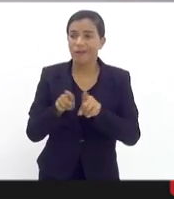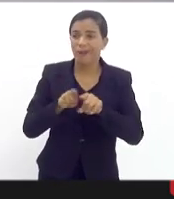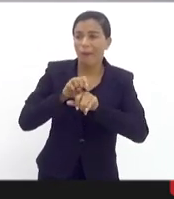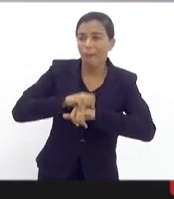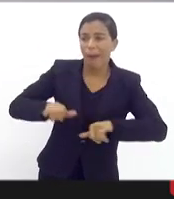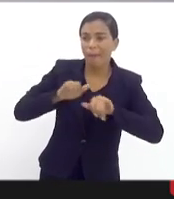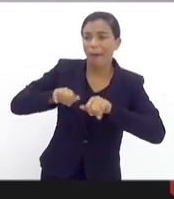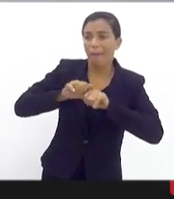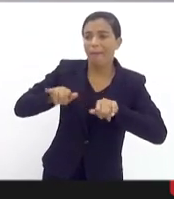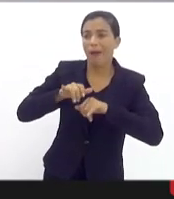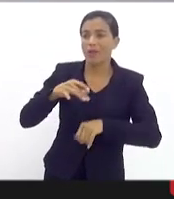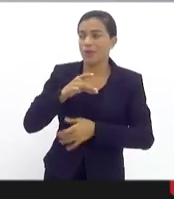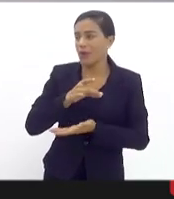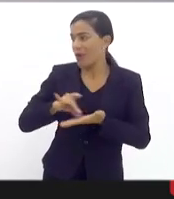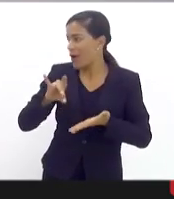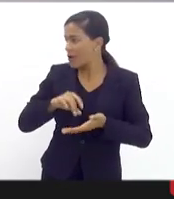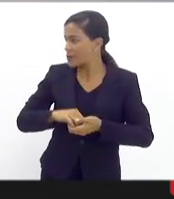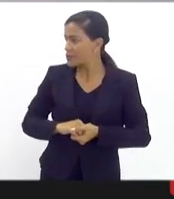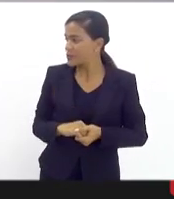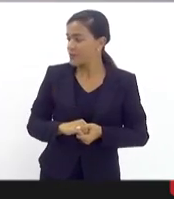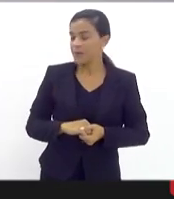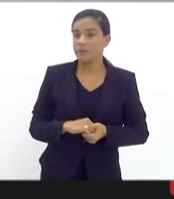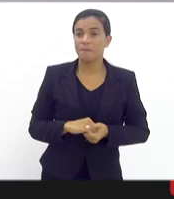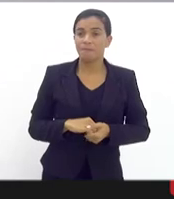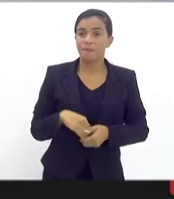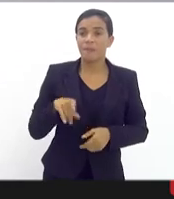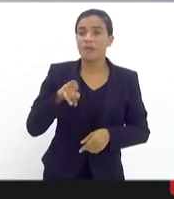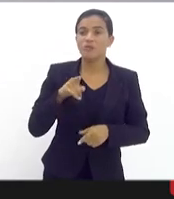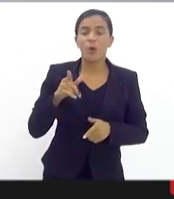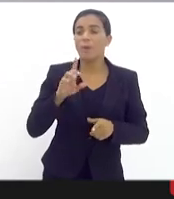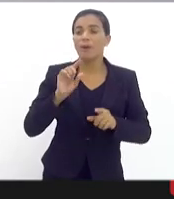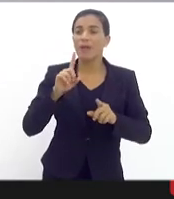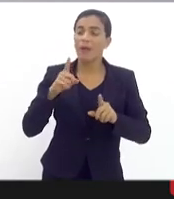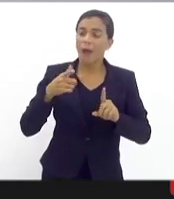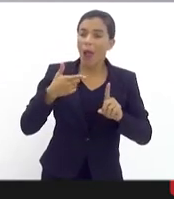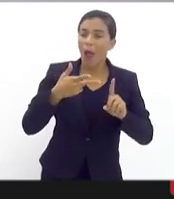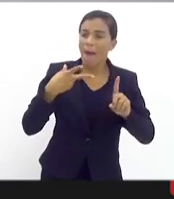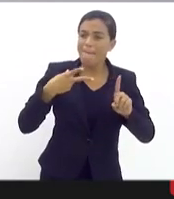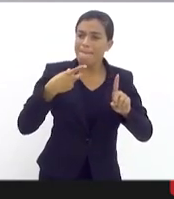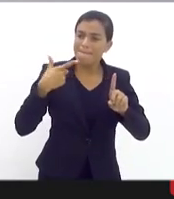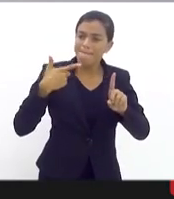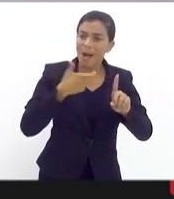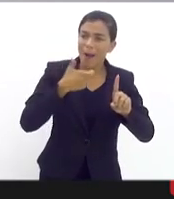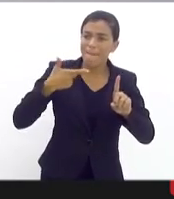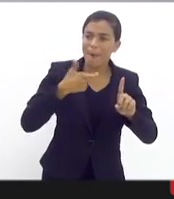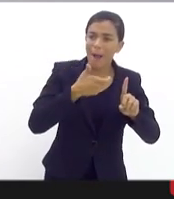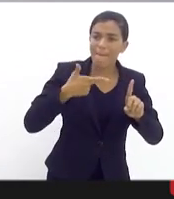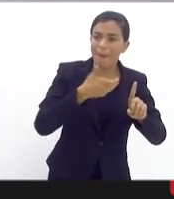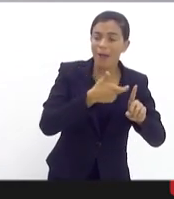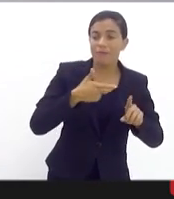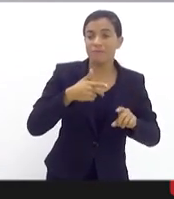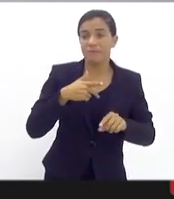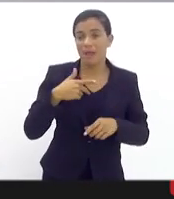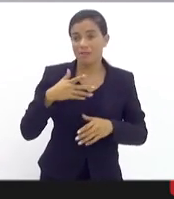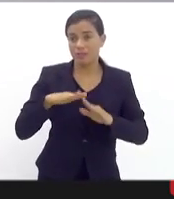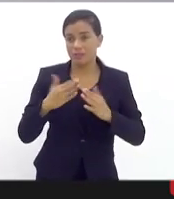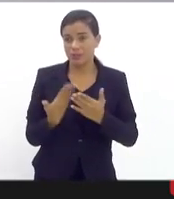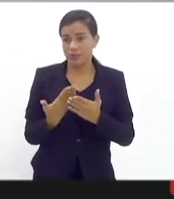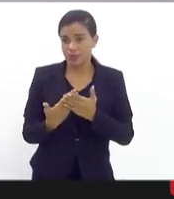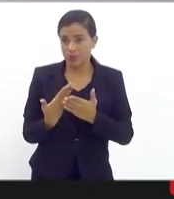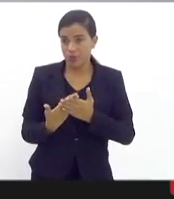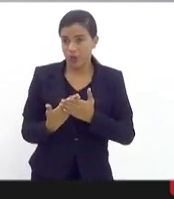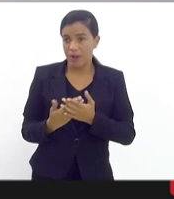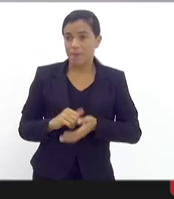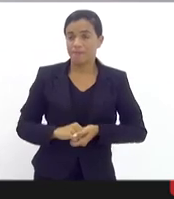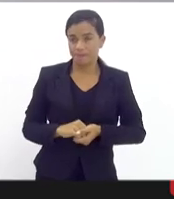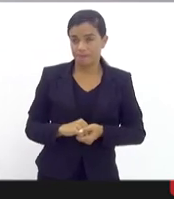para combater isso? Principalmente porque a gente está num momento de ataques às escolas, onde só no ano passado a gente teve um aumento de 45% desses